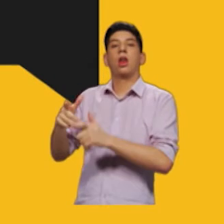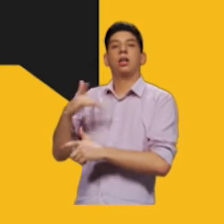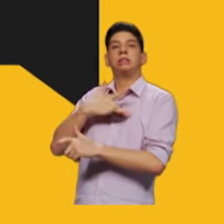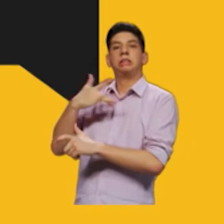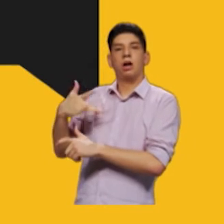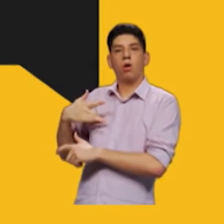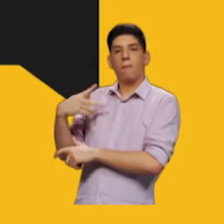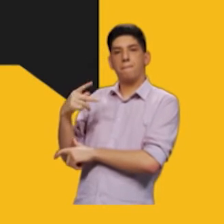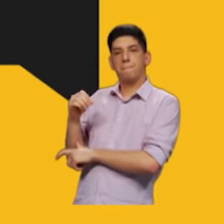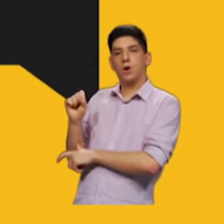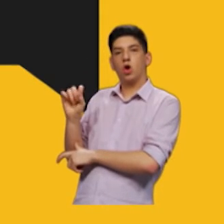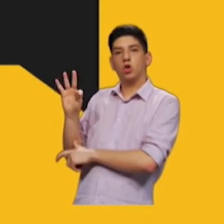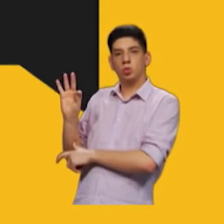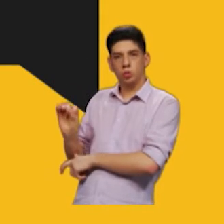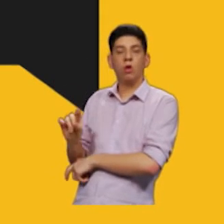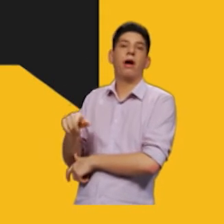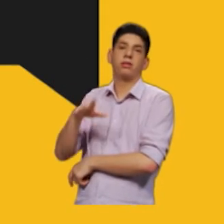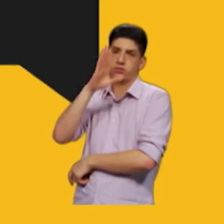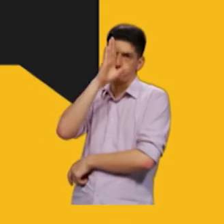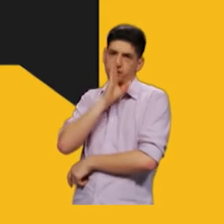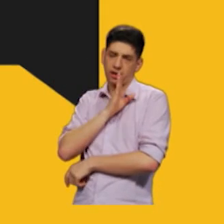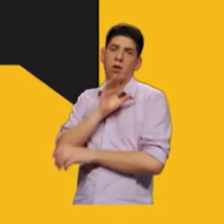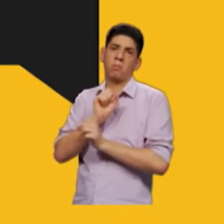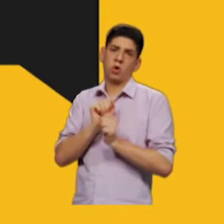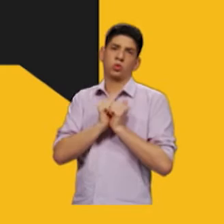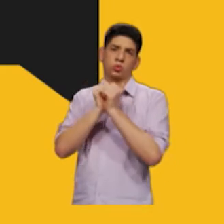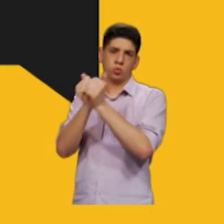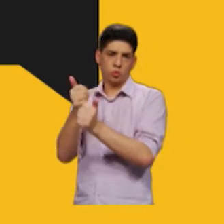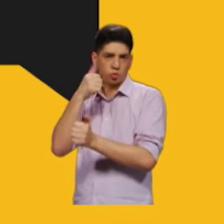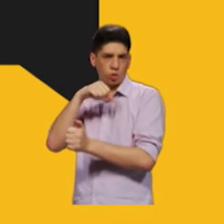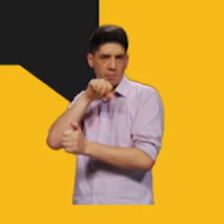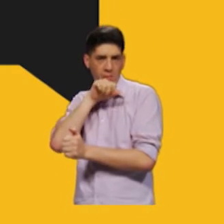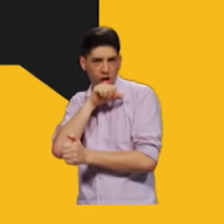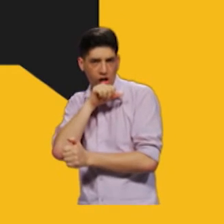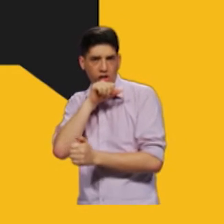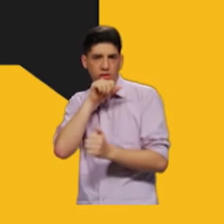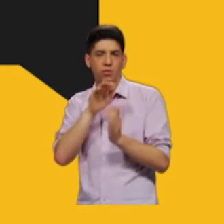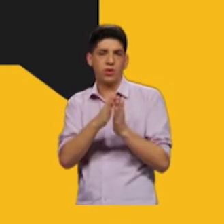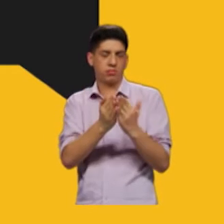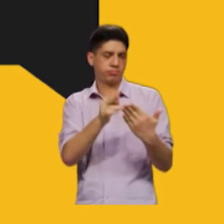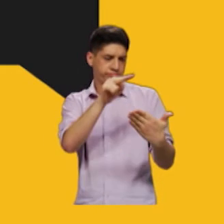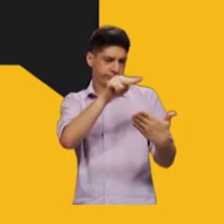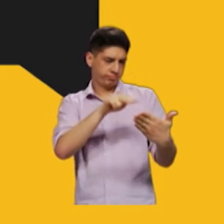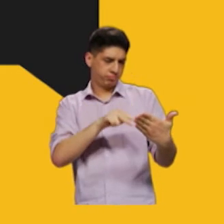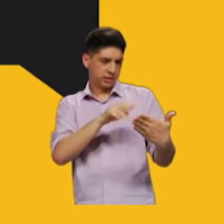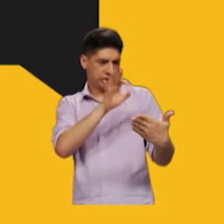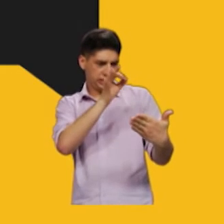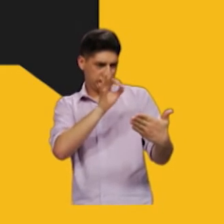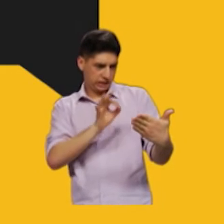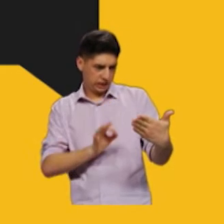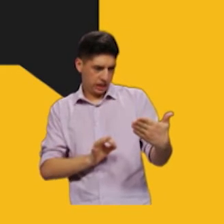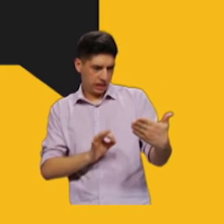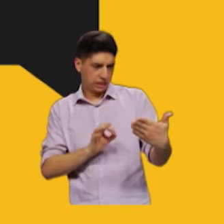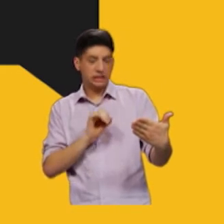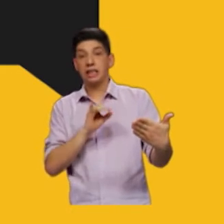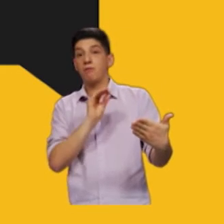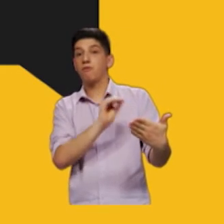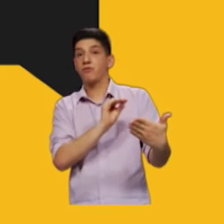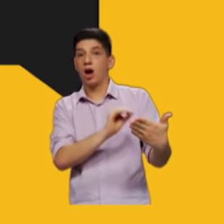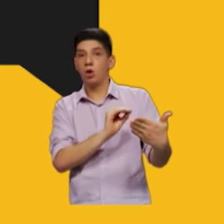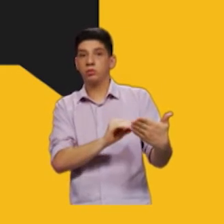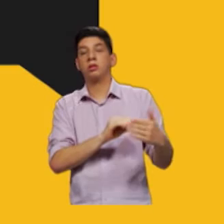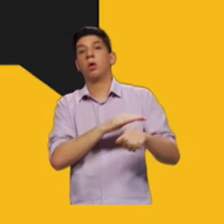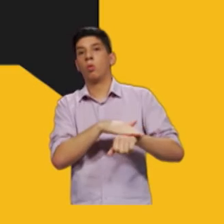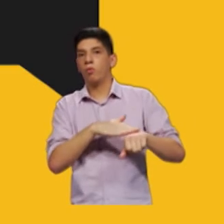gratuita. Então, você pode ir, né, juntamente com a sua mãe, verificar se seu cartão de vacina está em dia e, se não tiver, converse com a sua